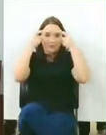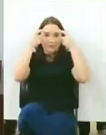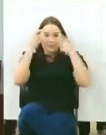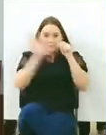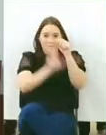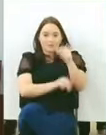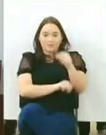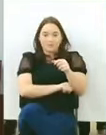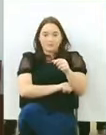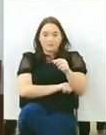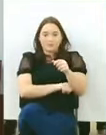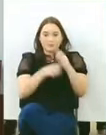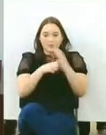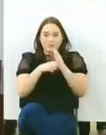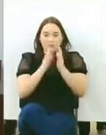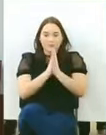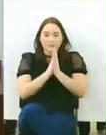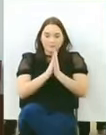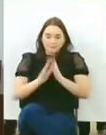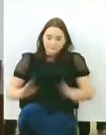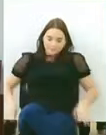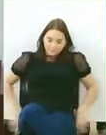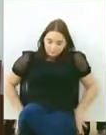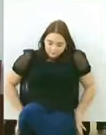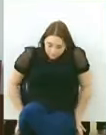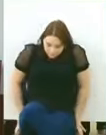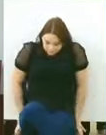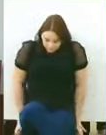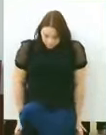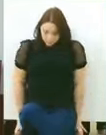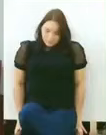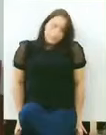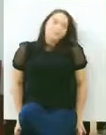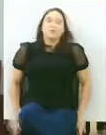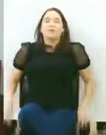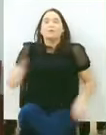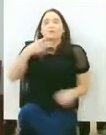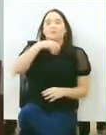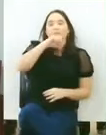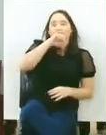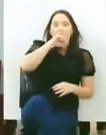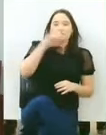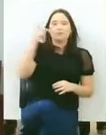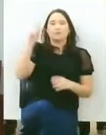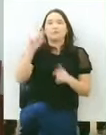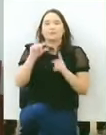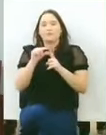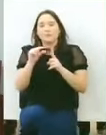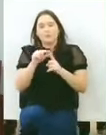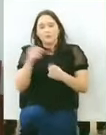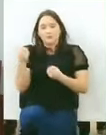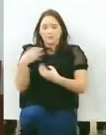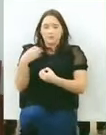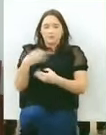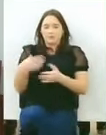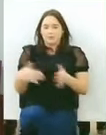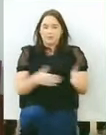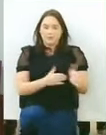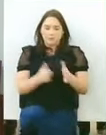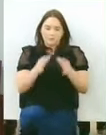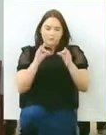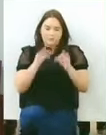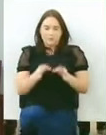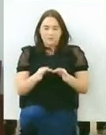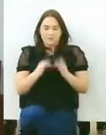coroa da glória. Oremos. Pai, que a tua palavra nos ensine o caminho